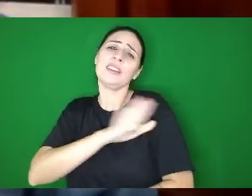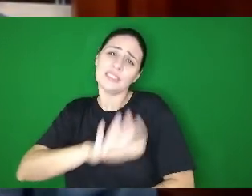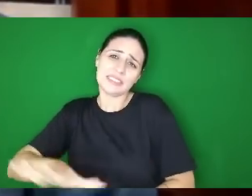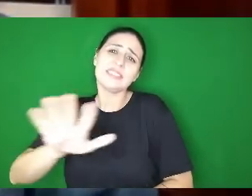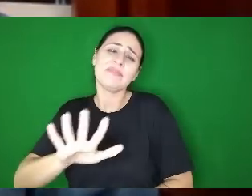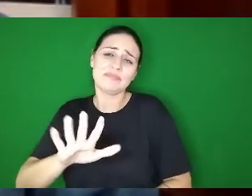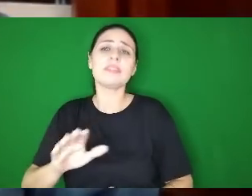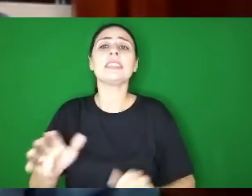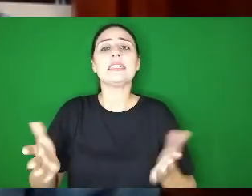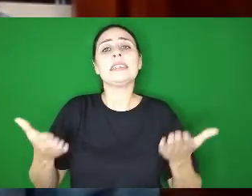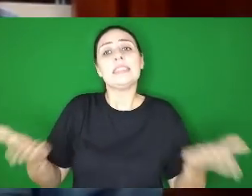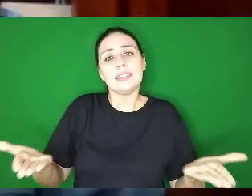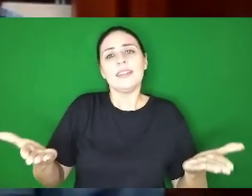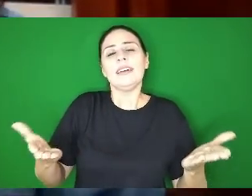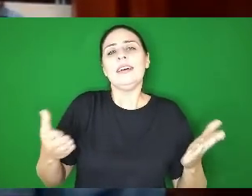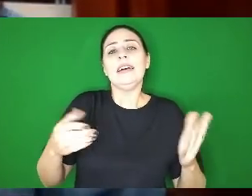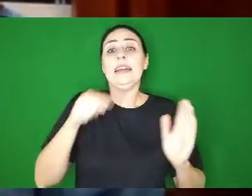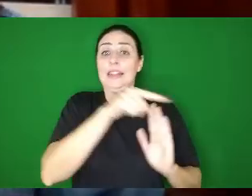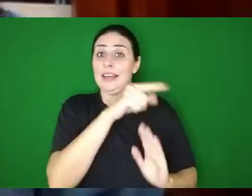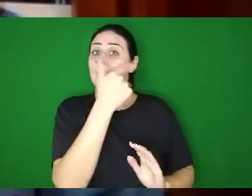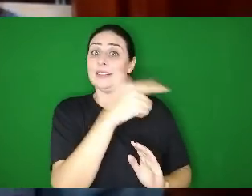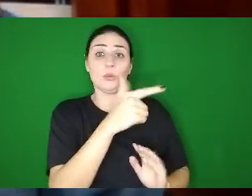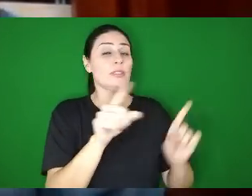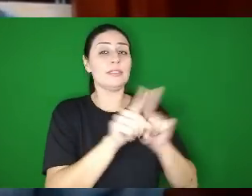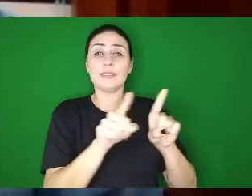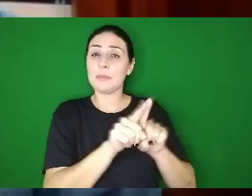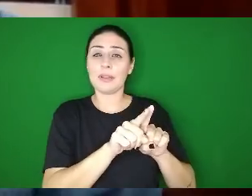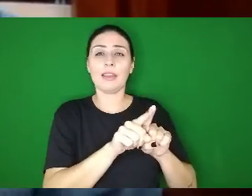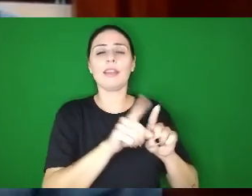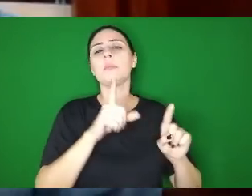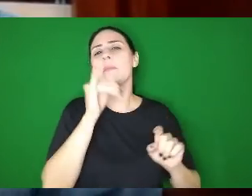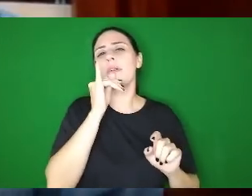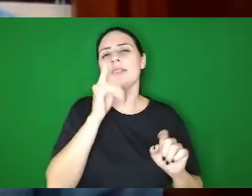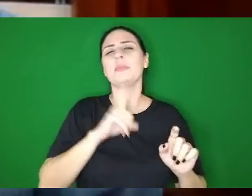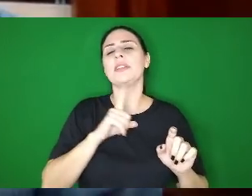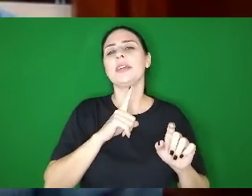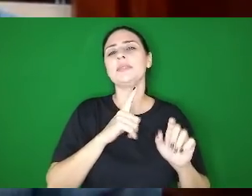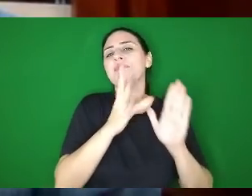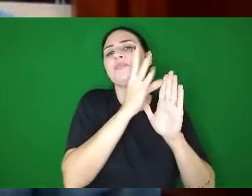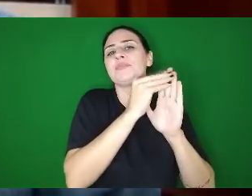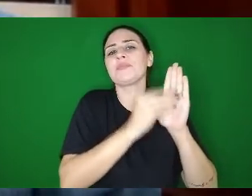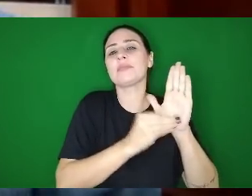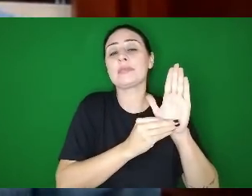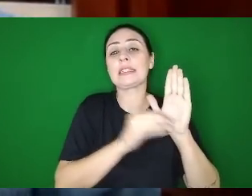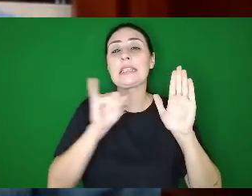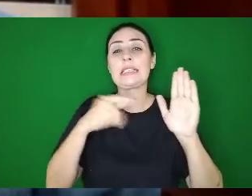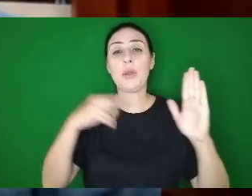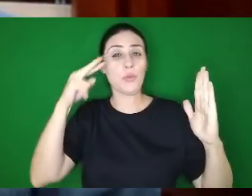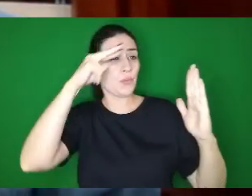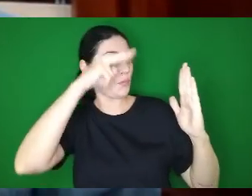Então, assim, mas lá, em nenhum momento também eu tenho um determinado conteúdo. Então, se eu der visibilidade, se eu enxergar